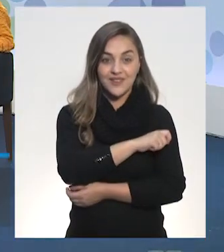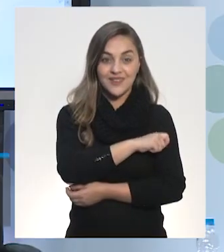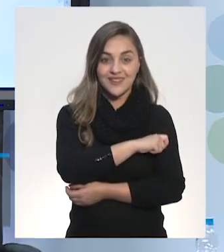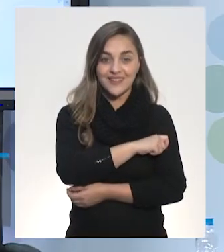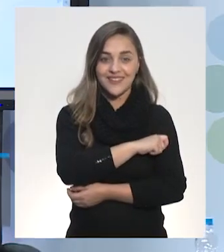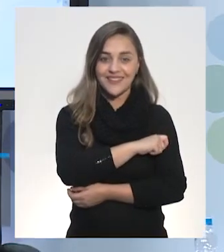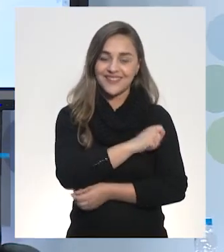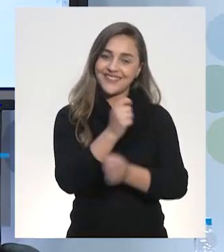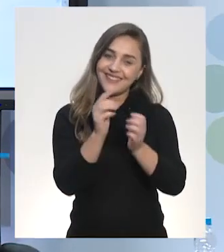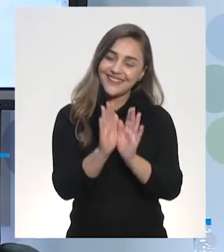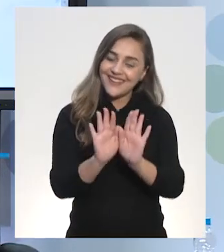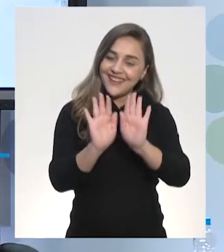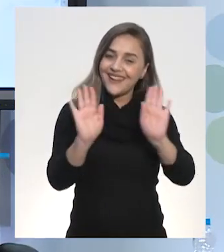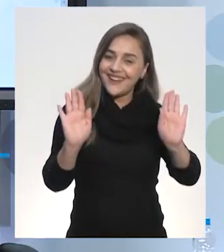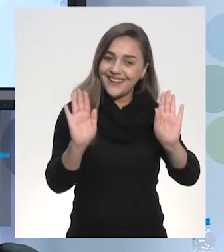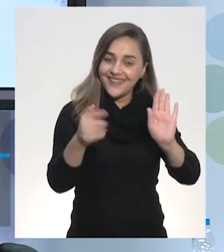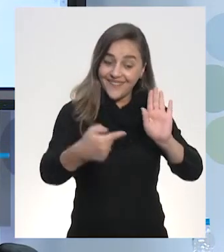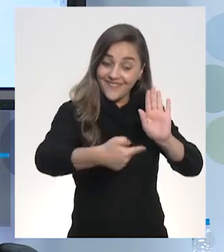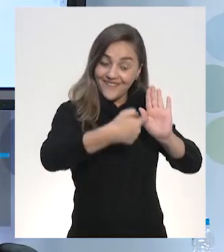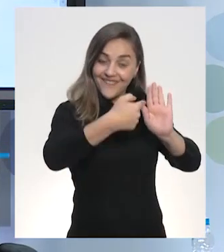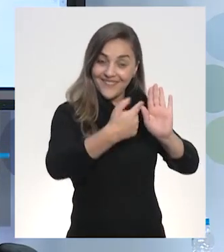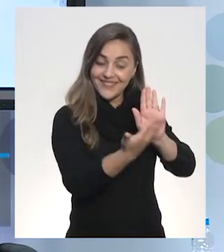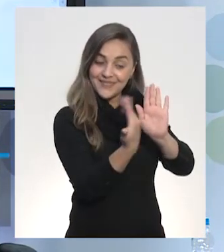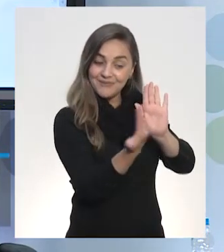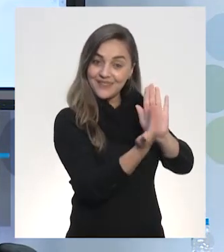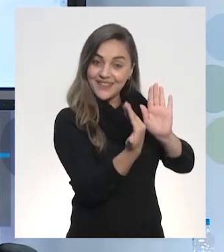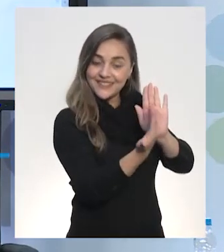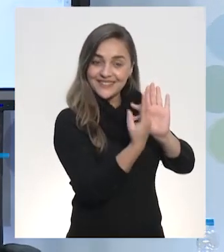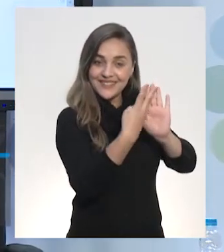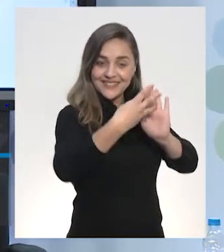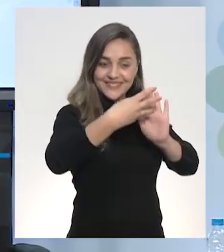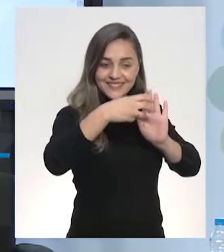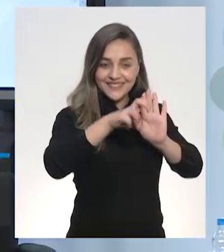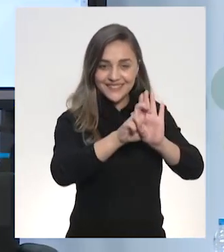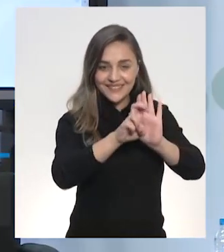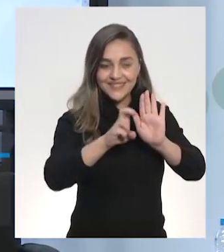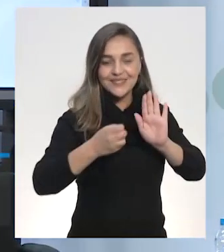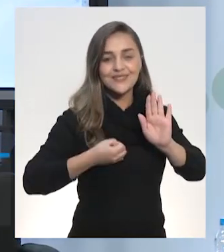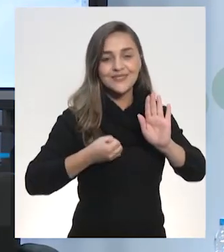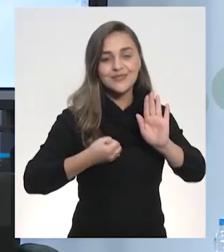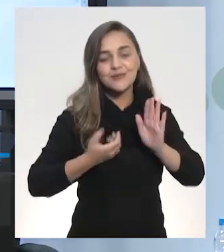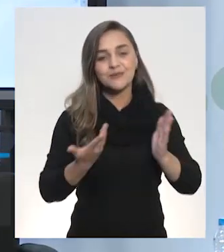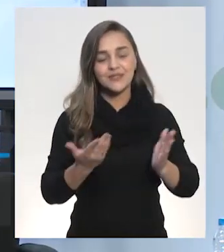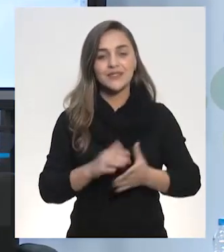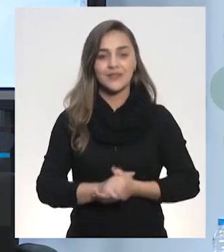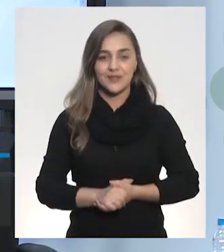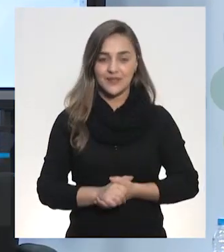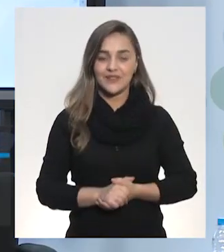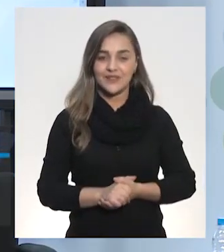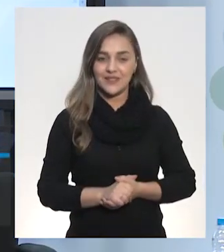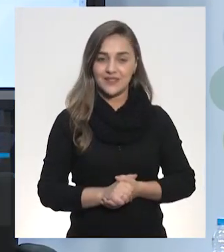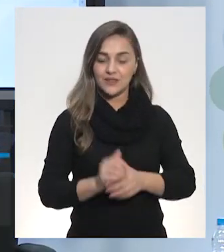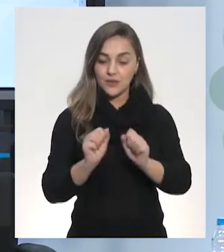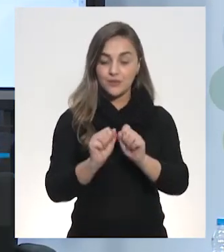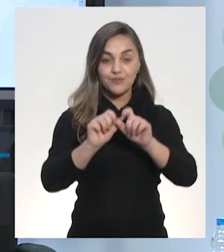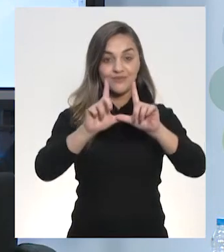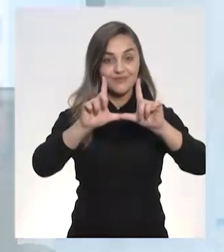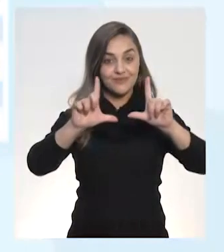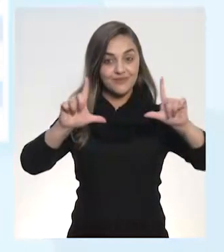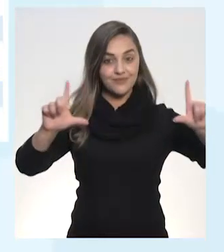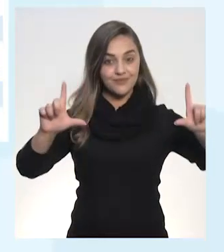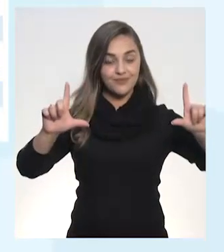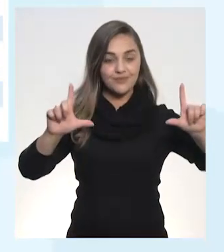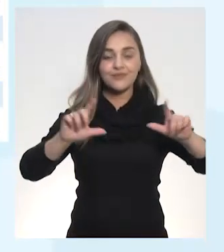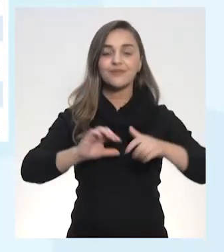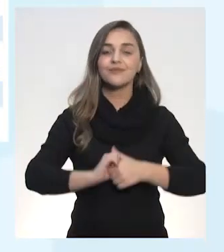O caderno do aluno, página 35. Então, esse é o mesmo exercício, mas vamos expandir na tela para ninguém reclamar do tamanho. Vou colocar